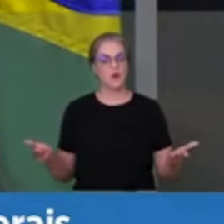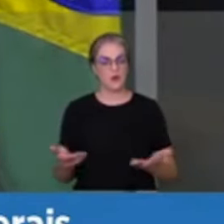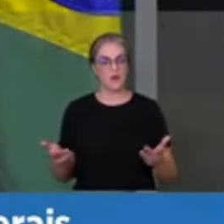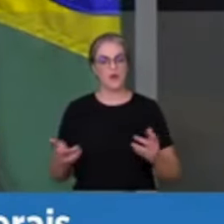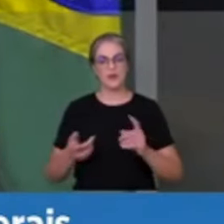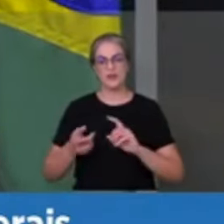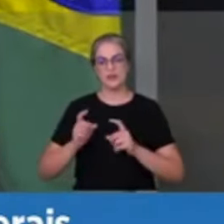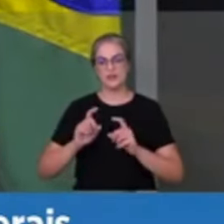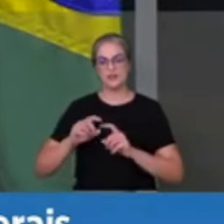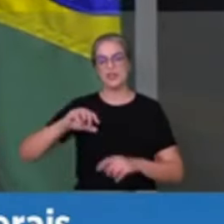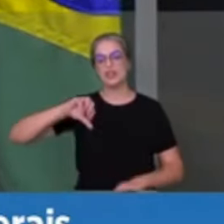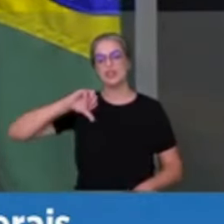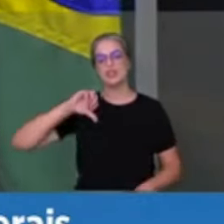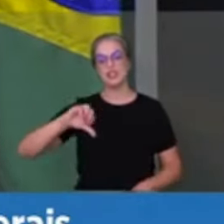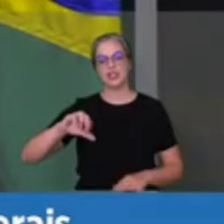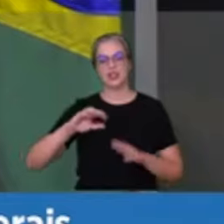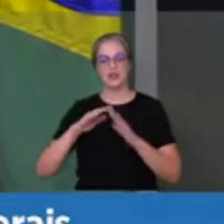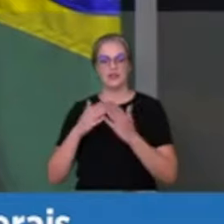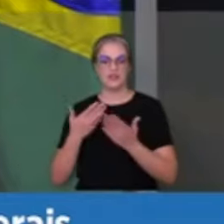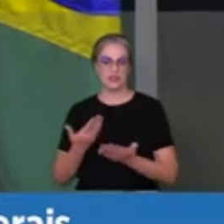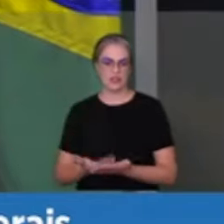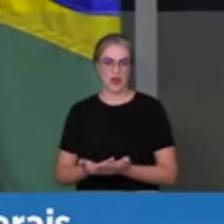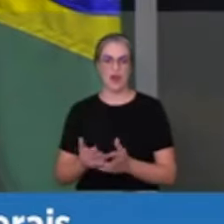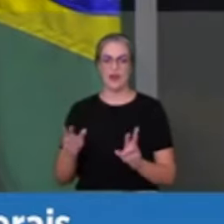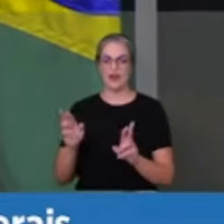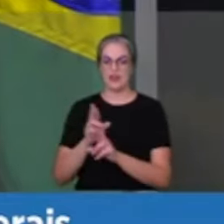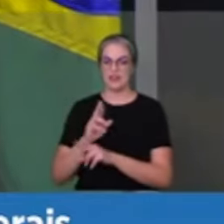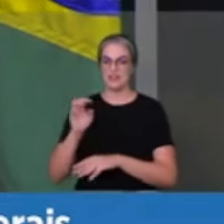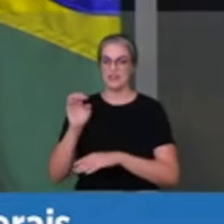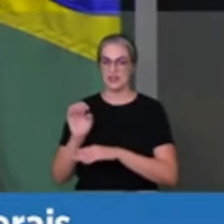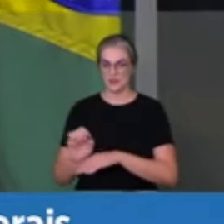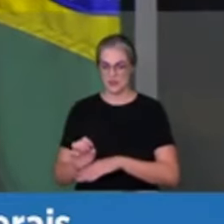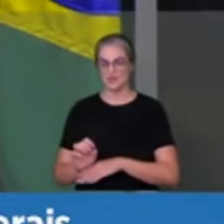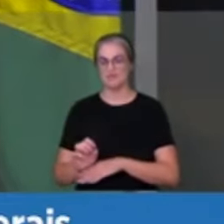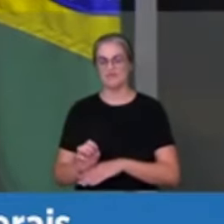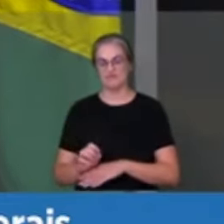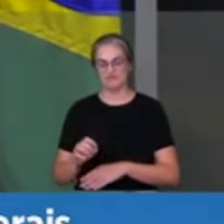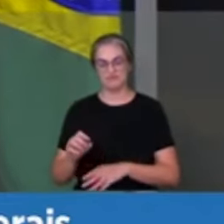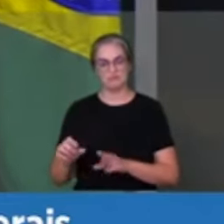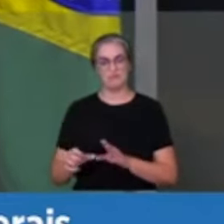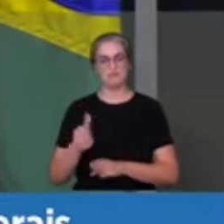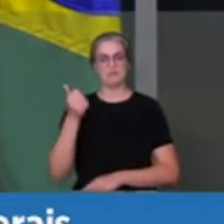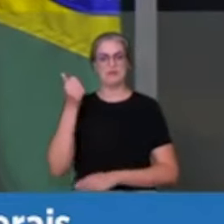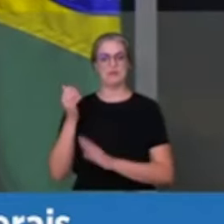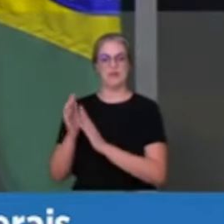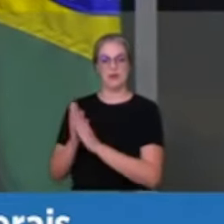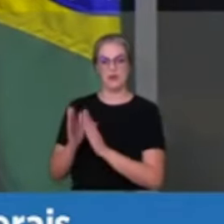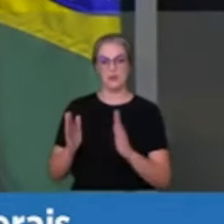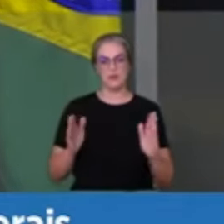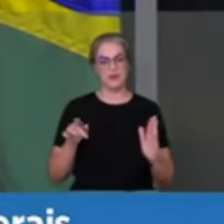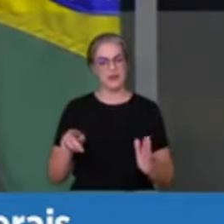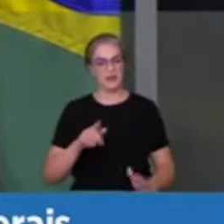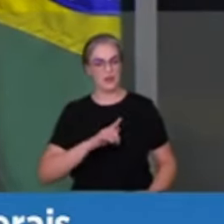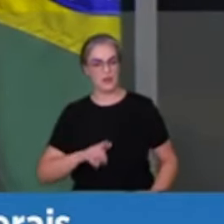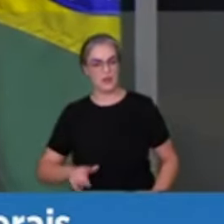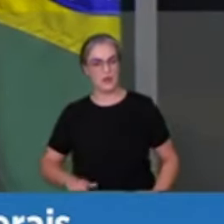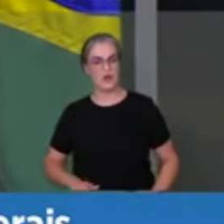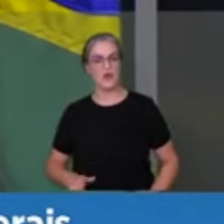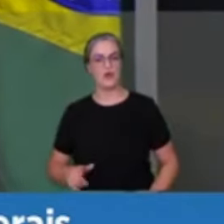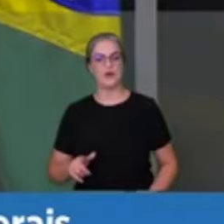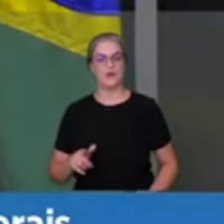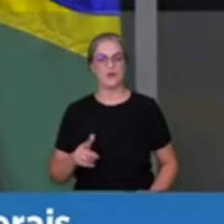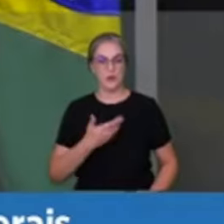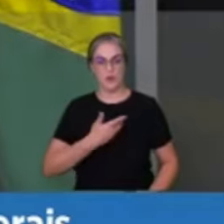Nove escolas da rede estual que implantamos no primeiro mandato durante o governo do presidente Jair